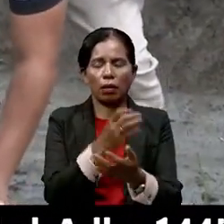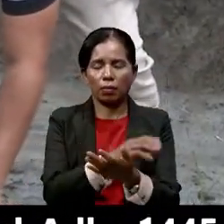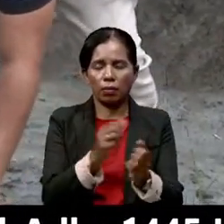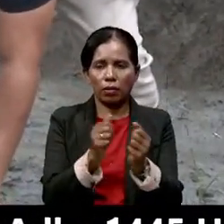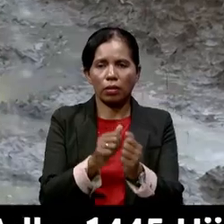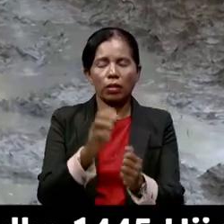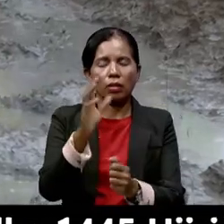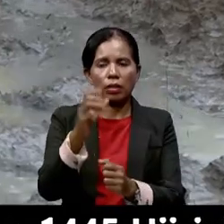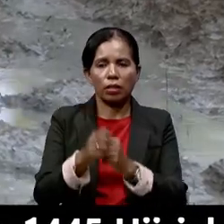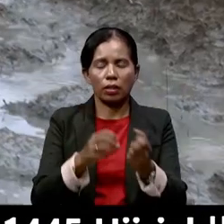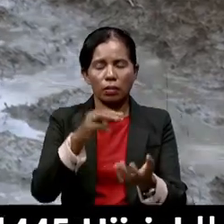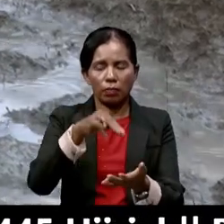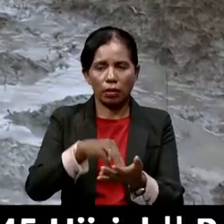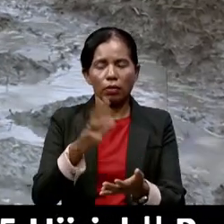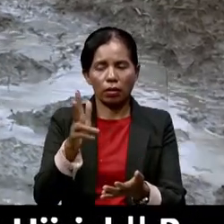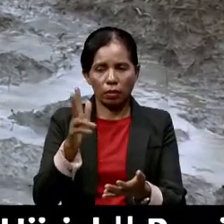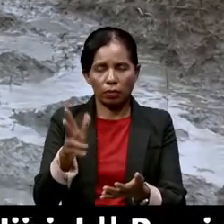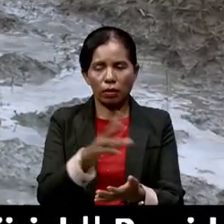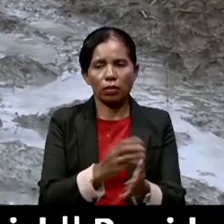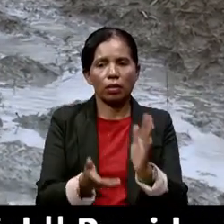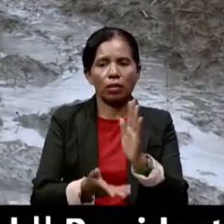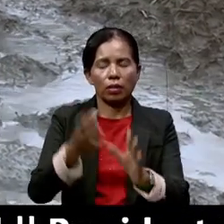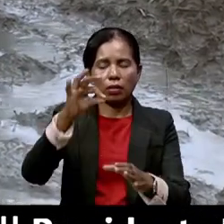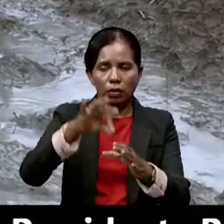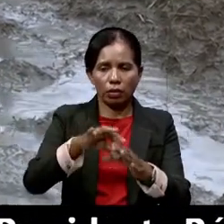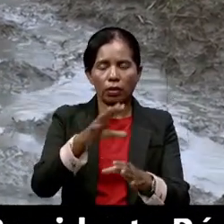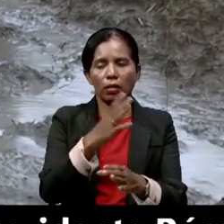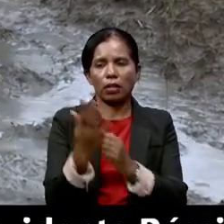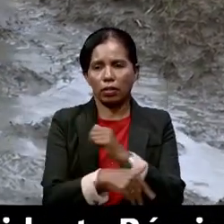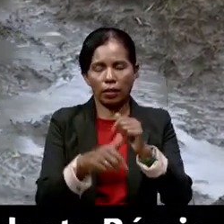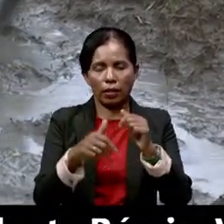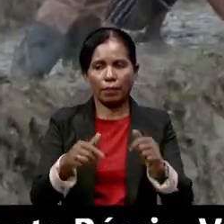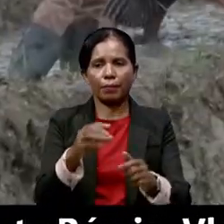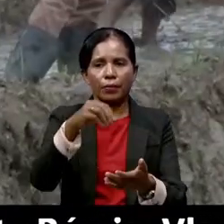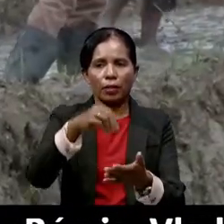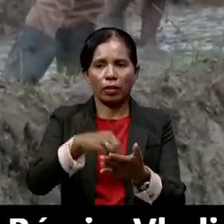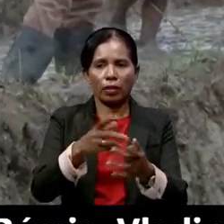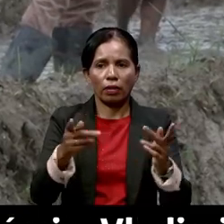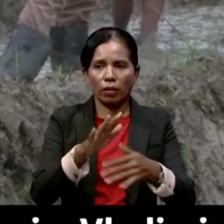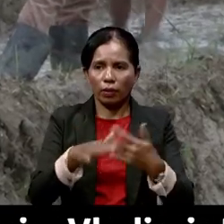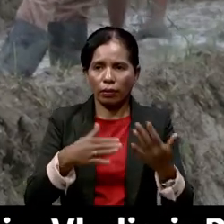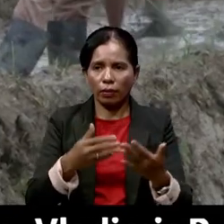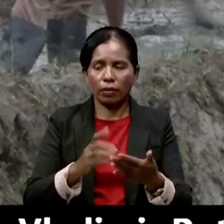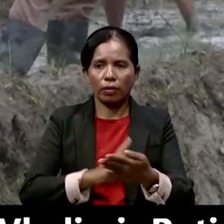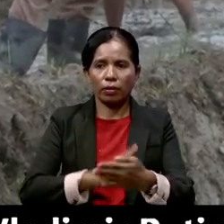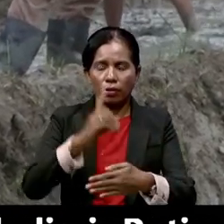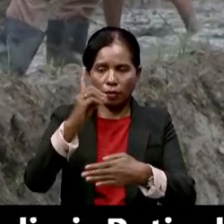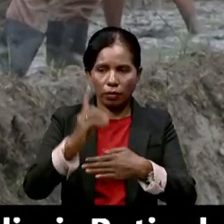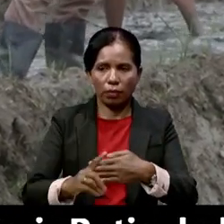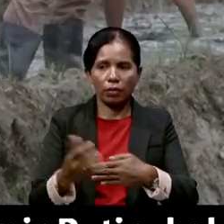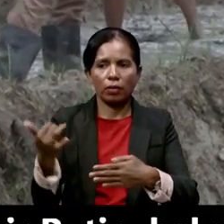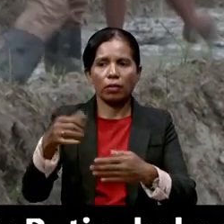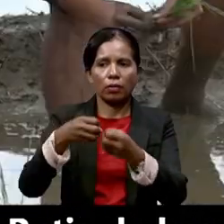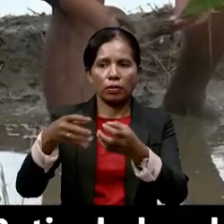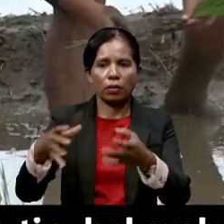quanto no recém, o objetivo é atuar a produção e relaran. No orçamento no bem aloca para a área potencial sira, onde desenvolve na tar sira no bem